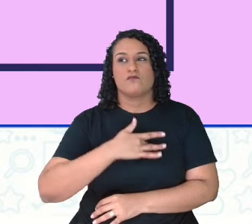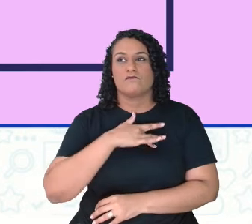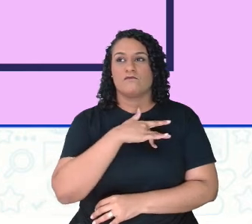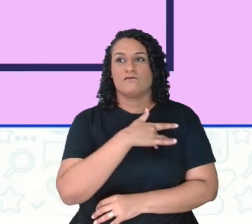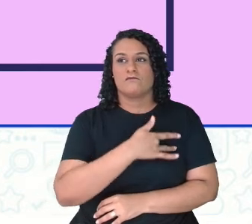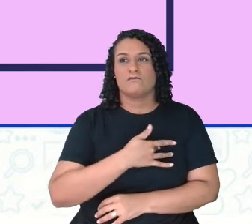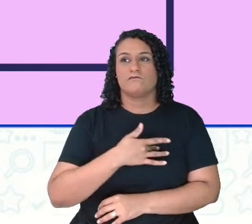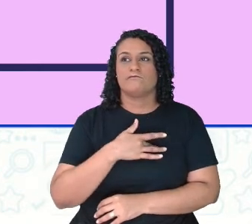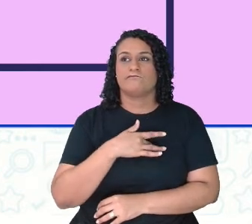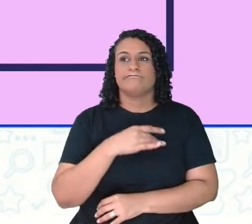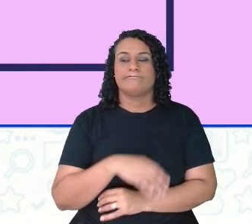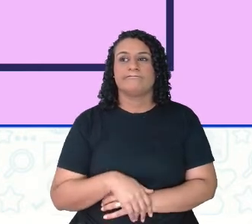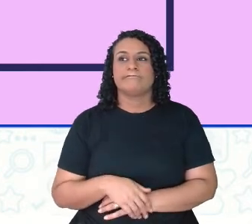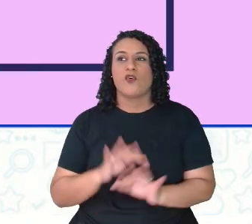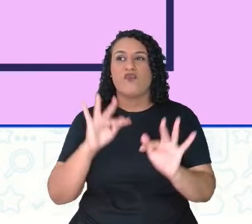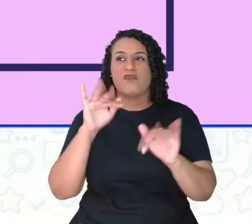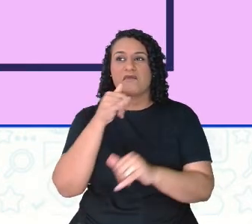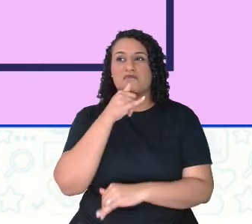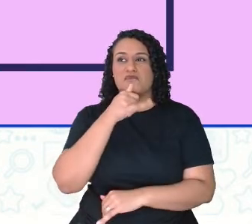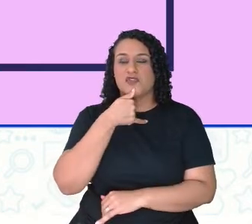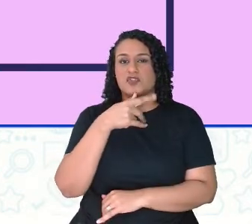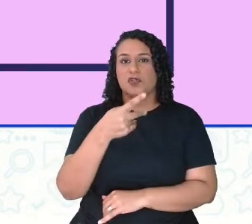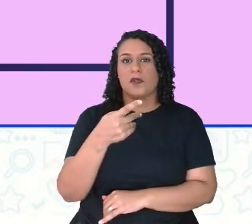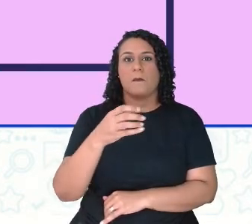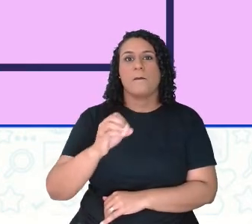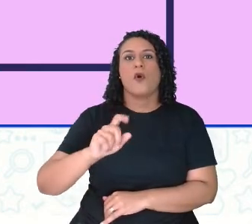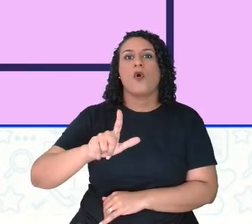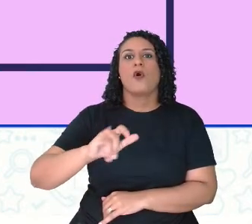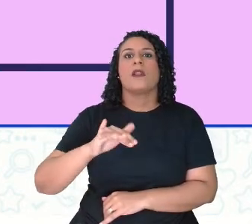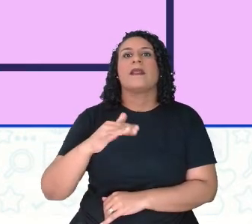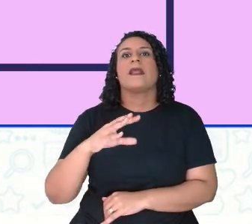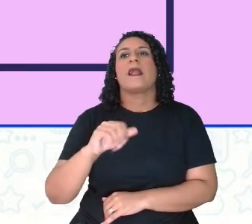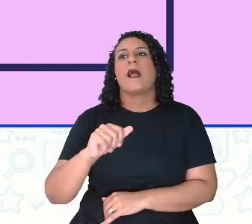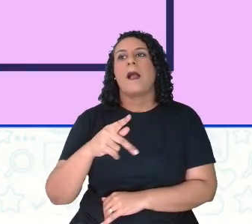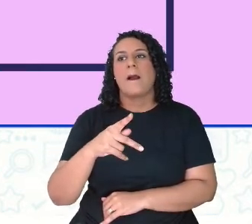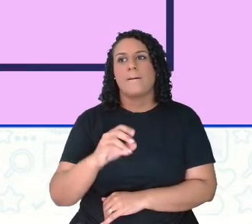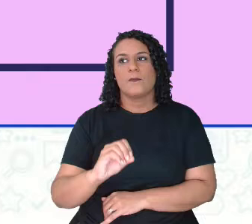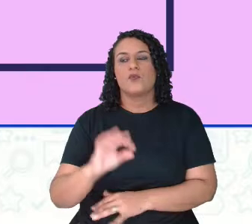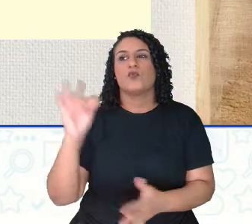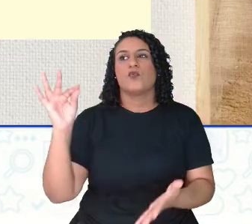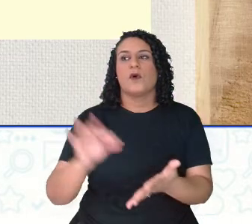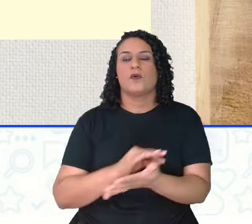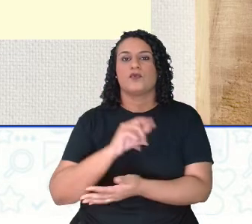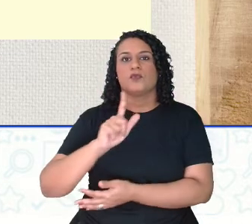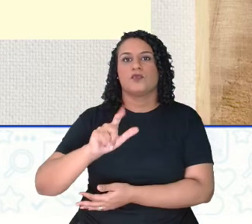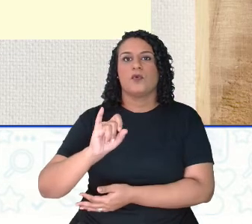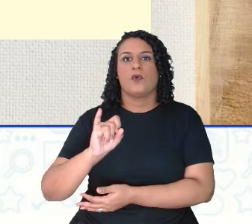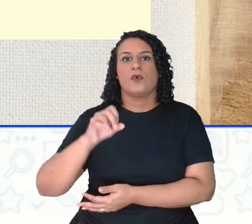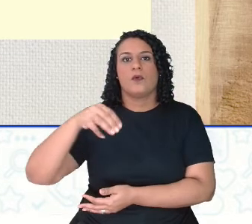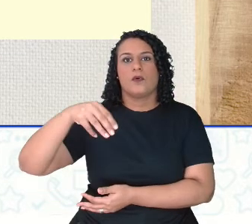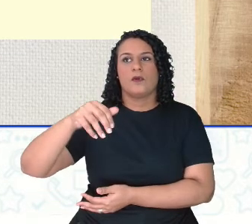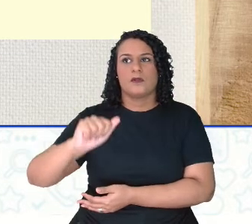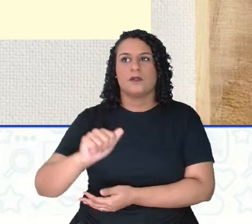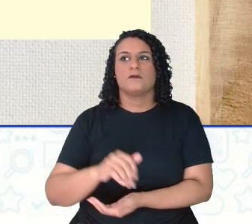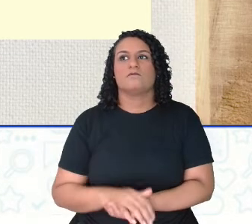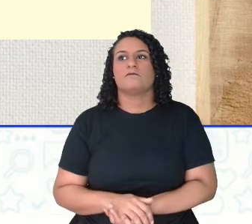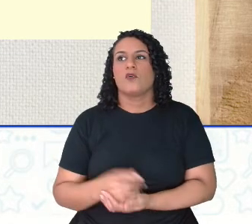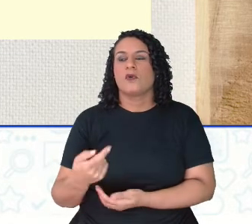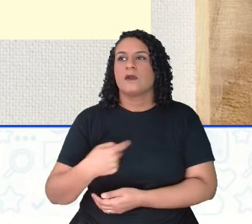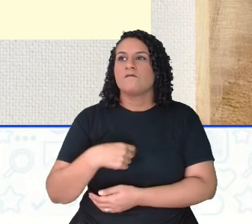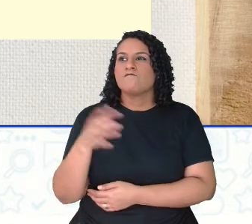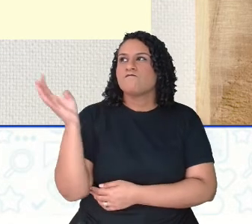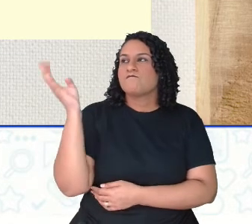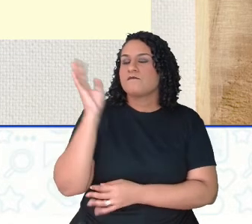de Policarpo Quaresma, né, de Lima Barreto. Então, vamos lá. O que mais me